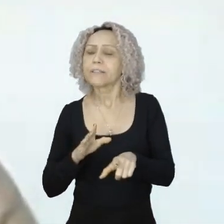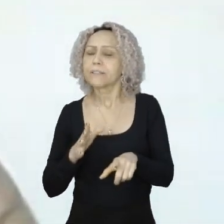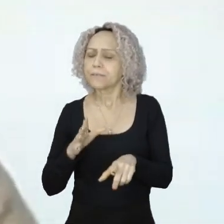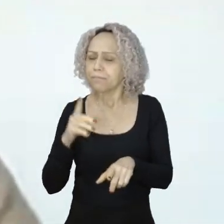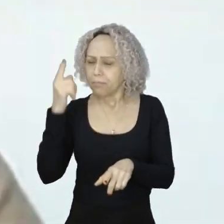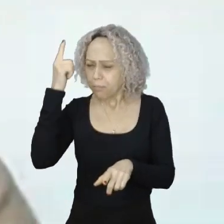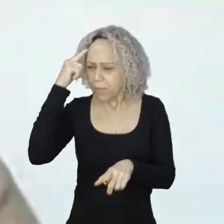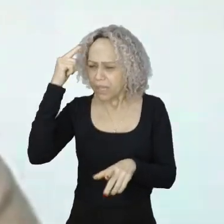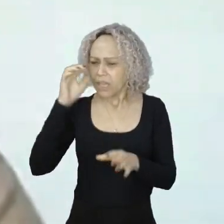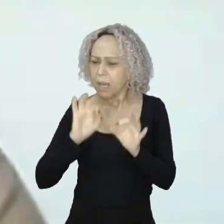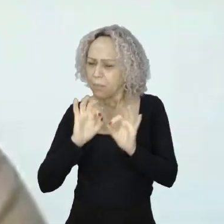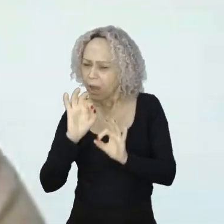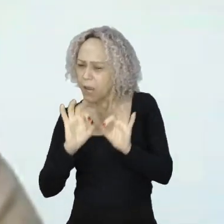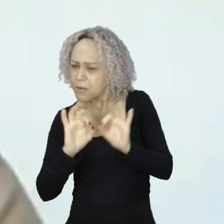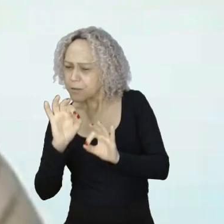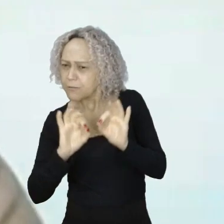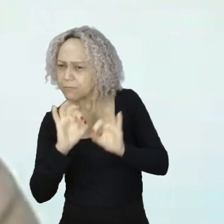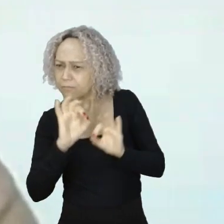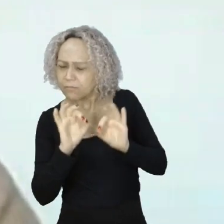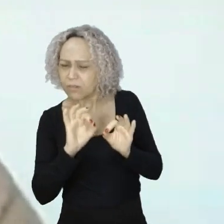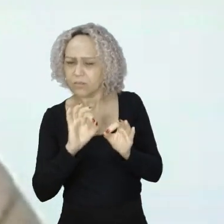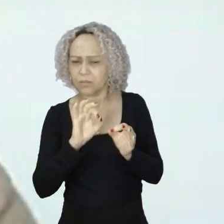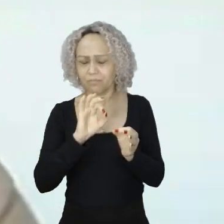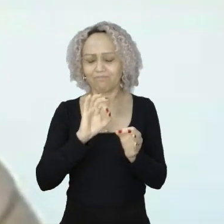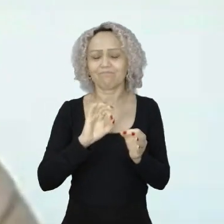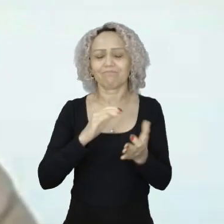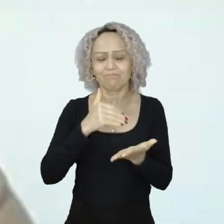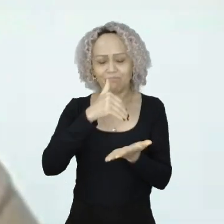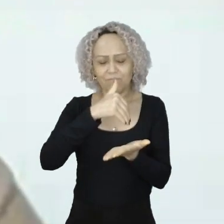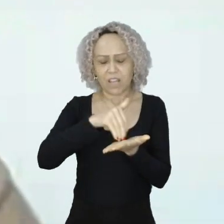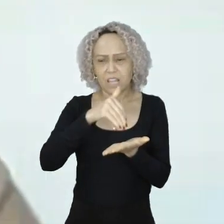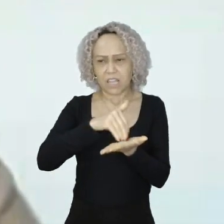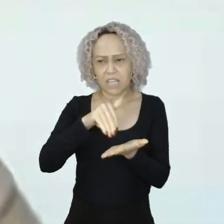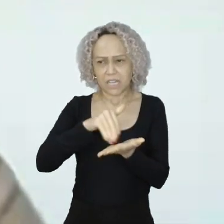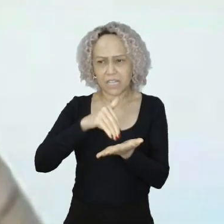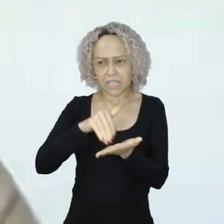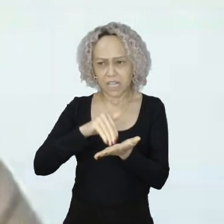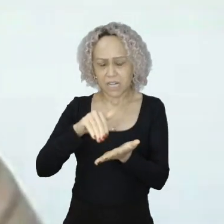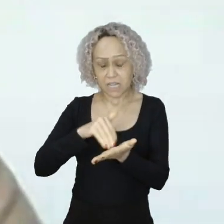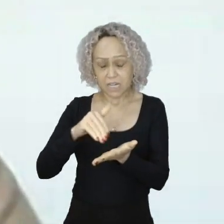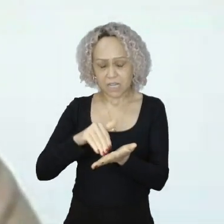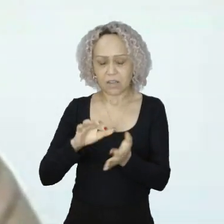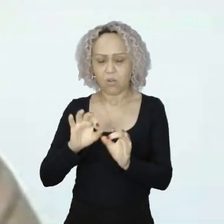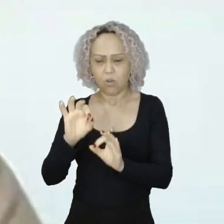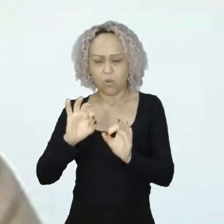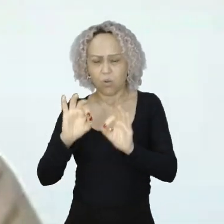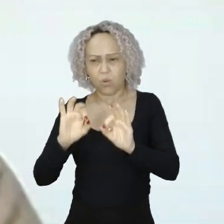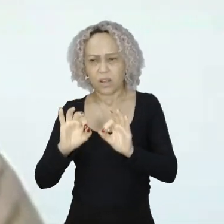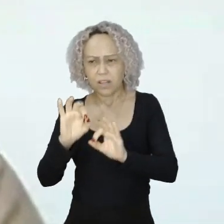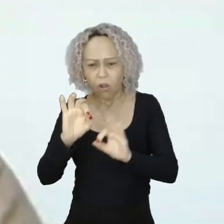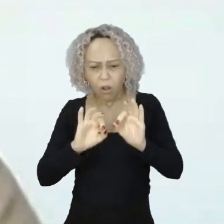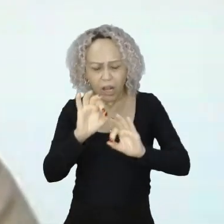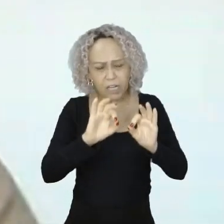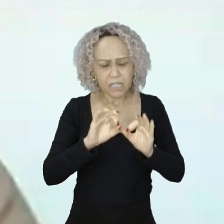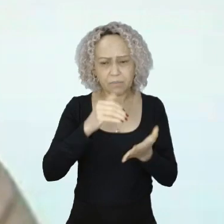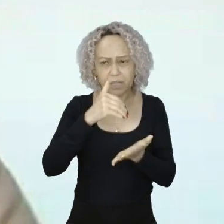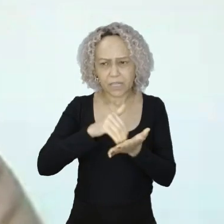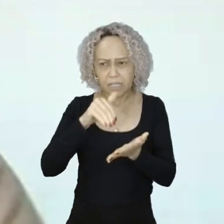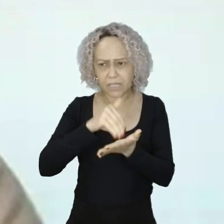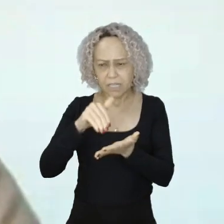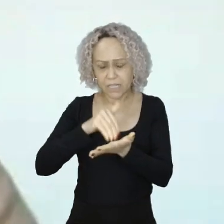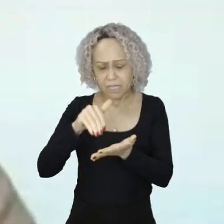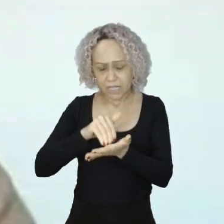nós reestruturamos a secretaria, propusemos a reestruturação da Secretaria-Geral da Presidência